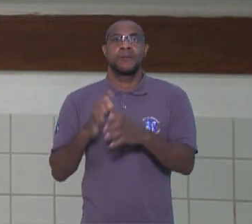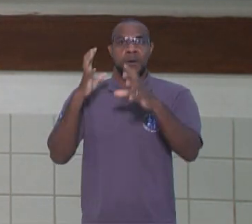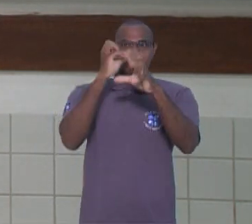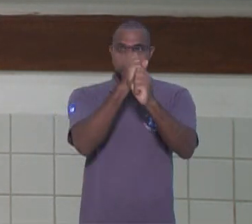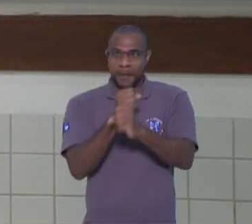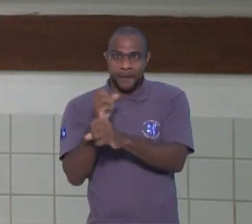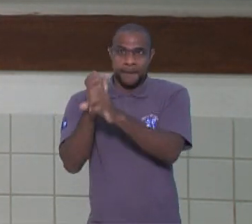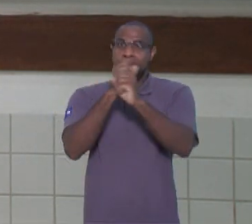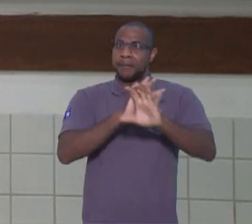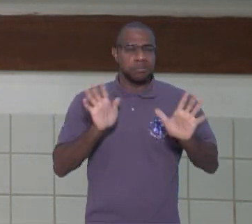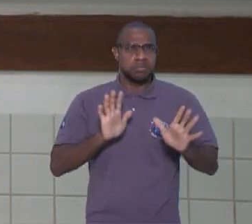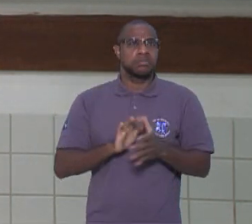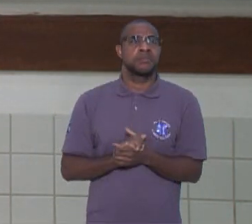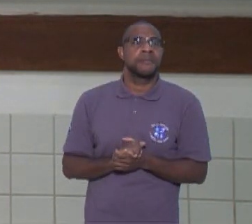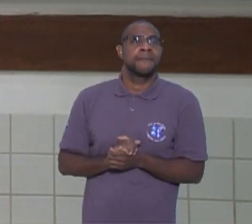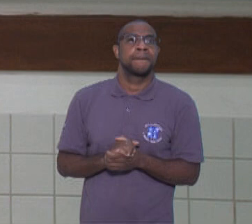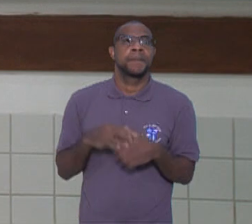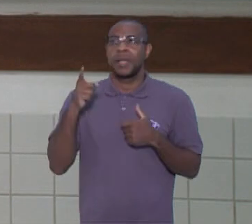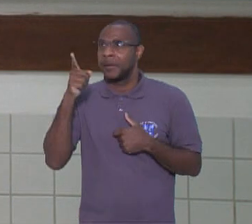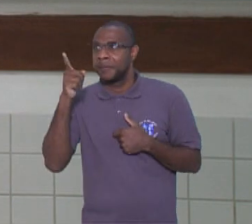lá. Ok.